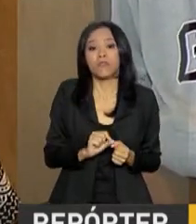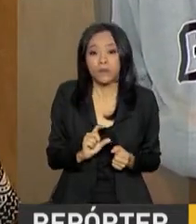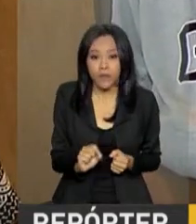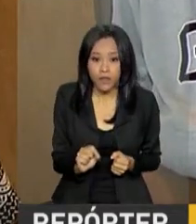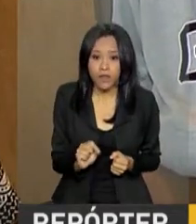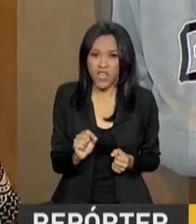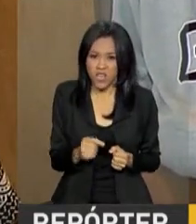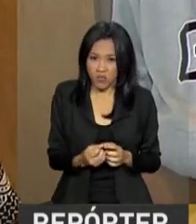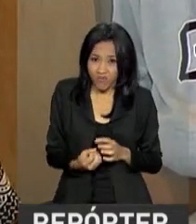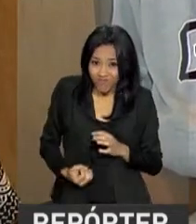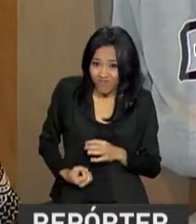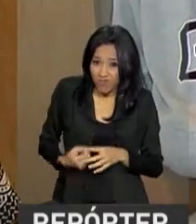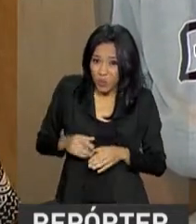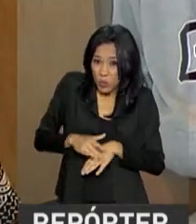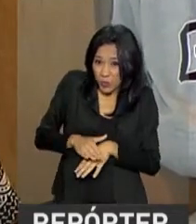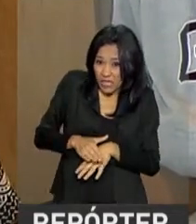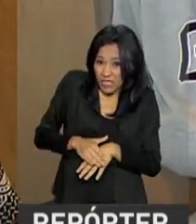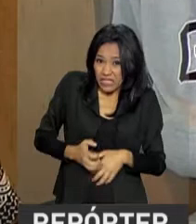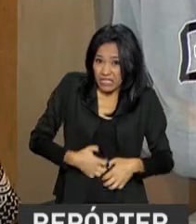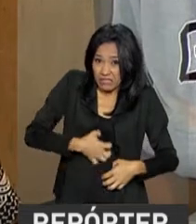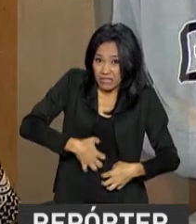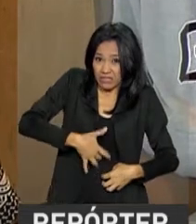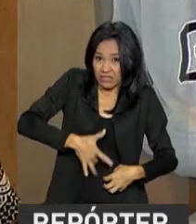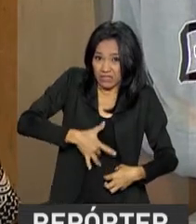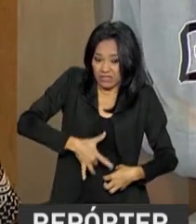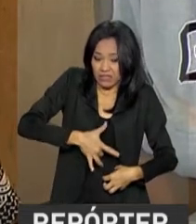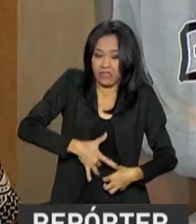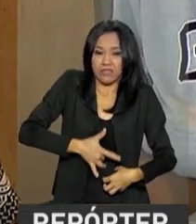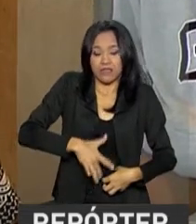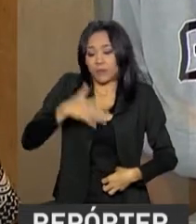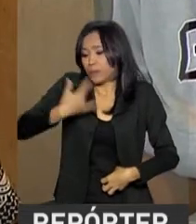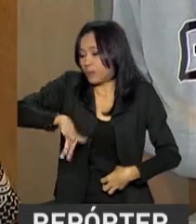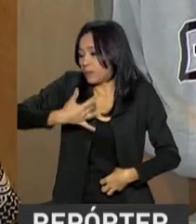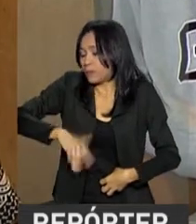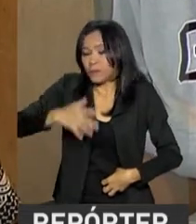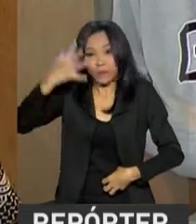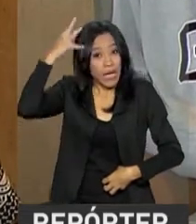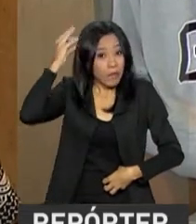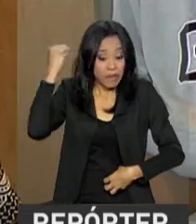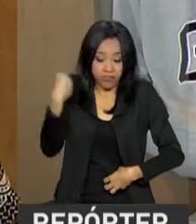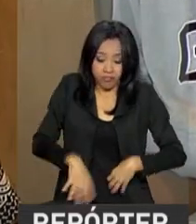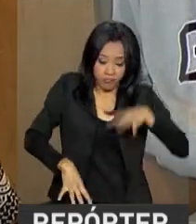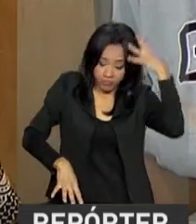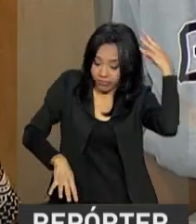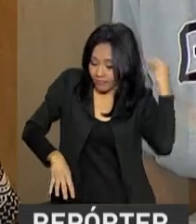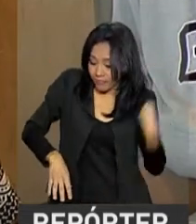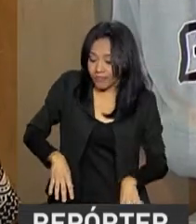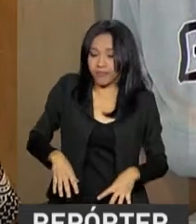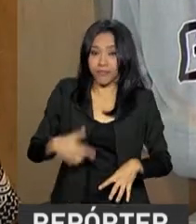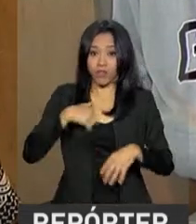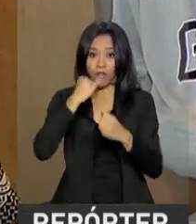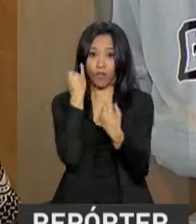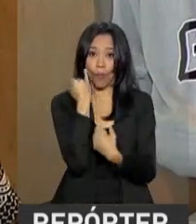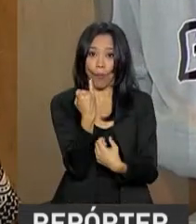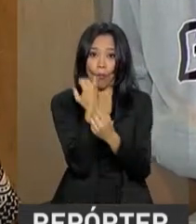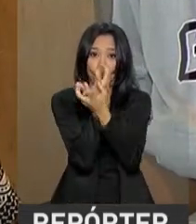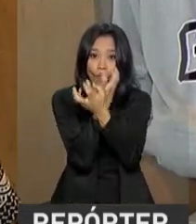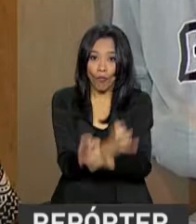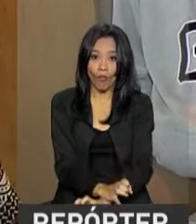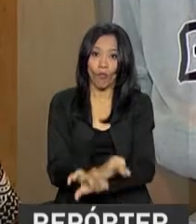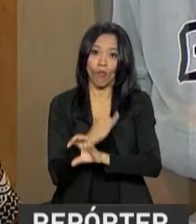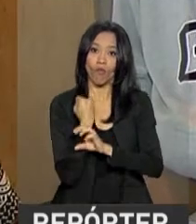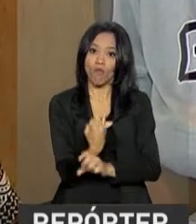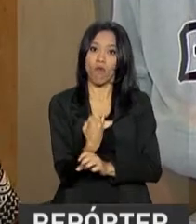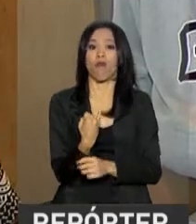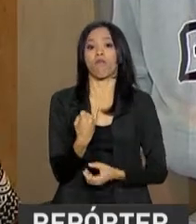uma úlcera. Uma gastrite nervosa, eu fiquei estressada, eu perdi todo o meu cabelo, eu fiquei seca. Quem me deu suporte